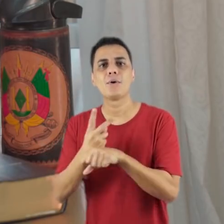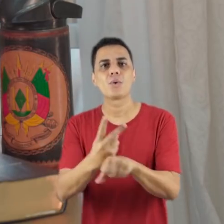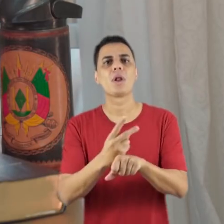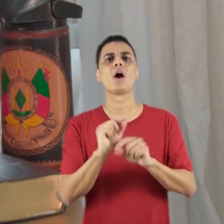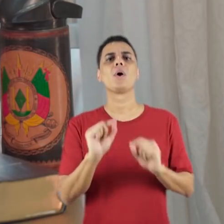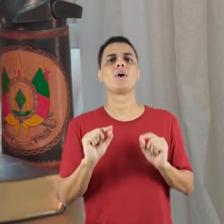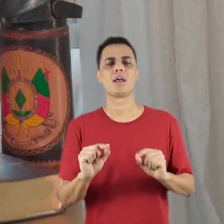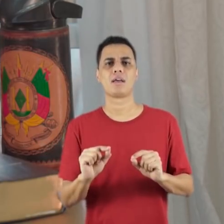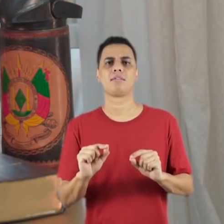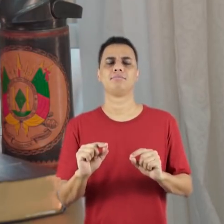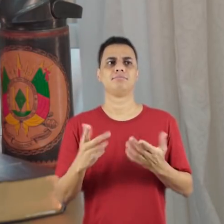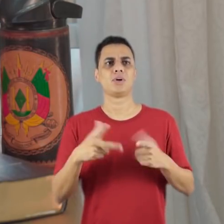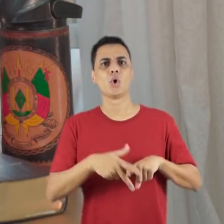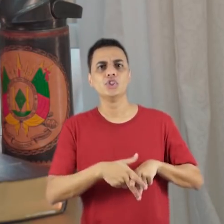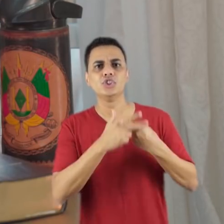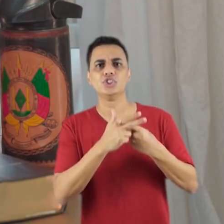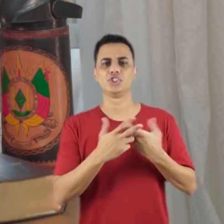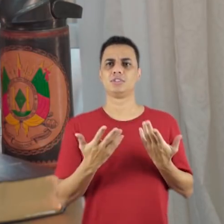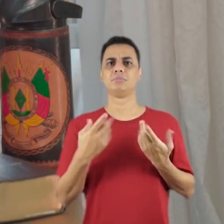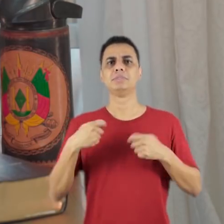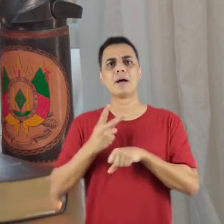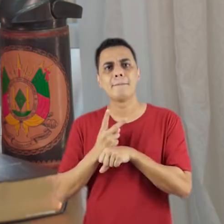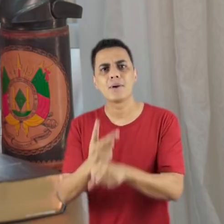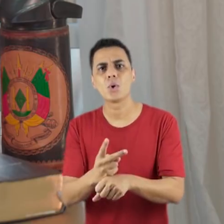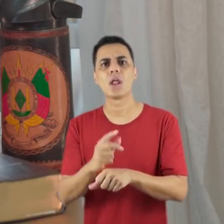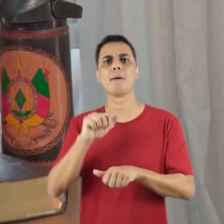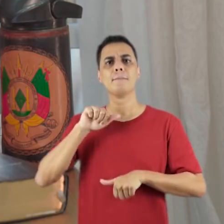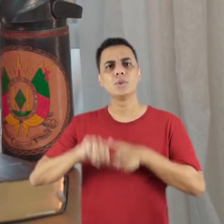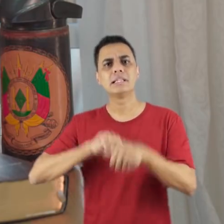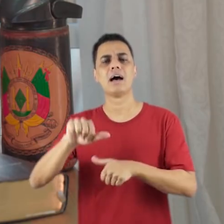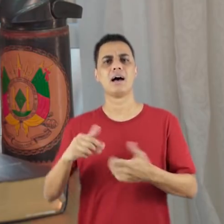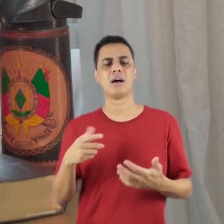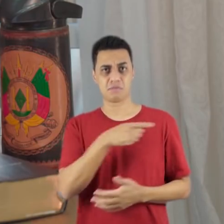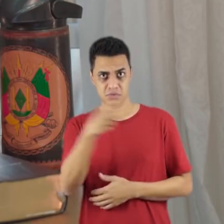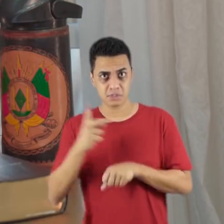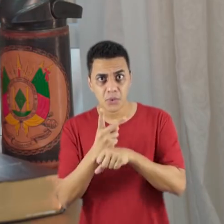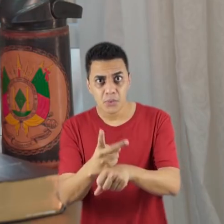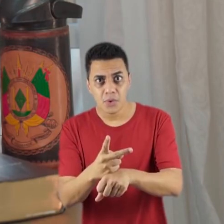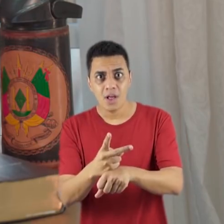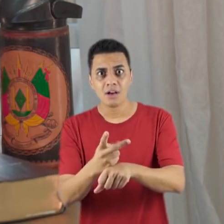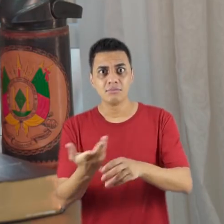de correção e disciplina. Você tem buscado instrução, correção e disciplina? É uma prática